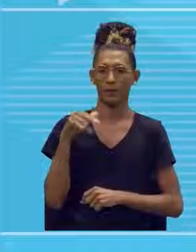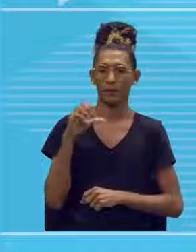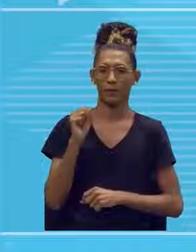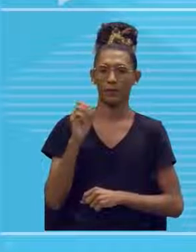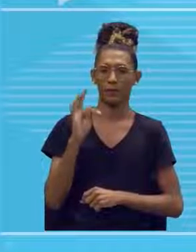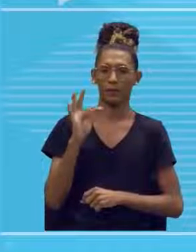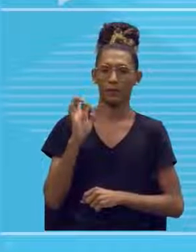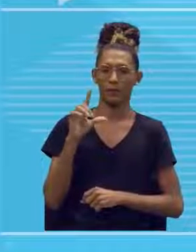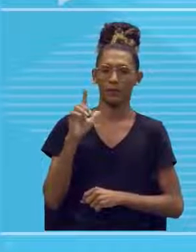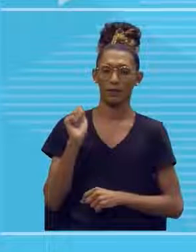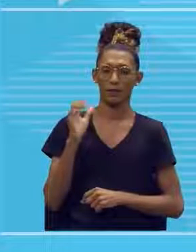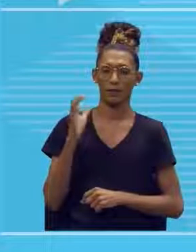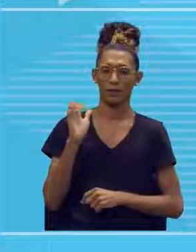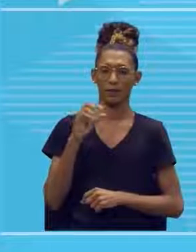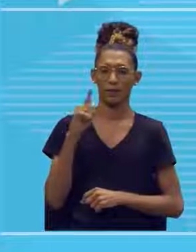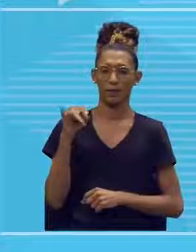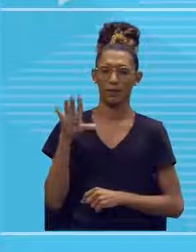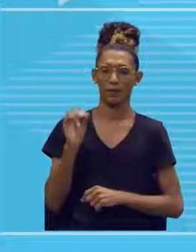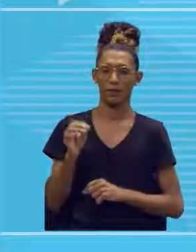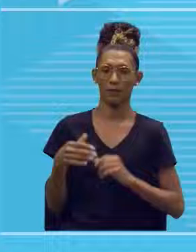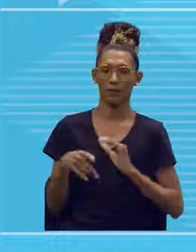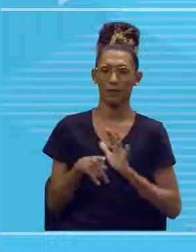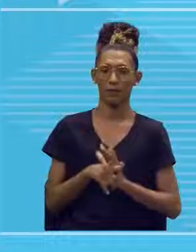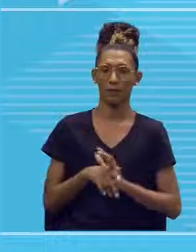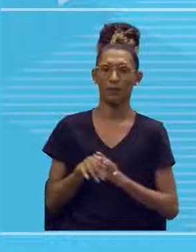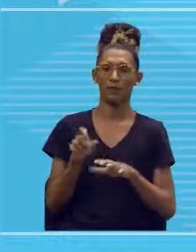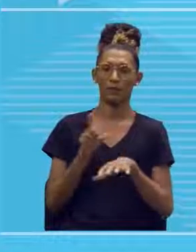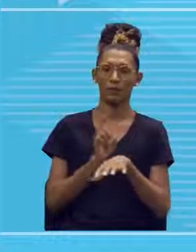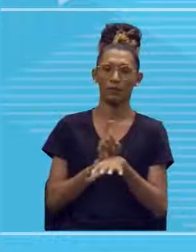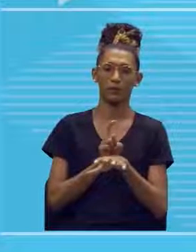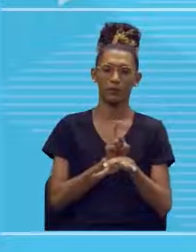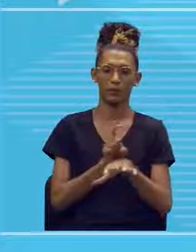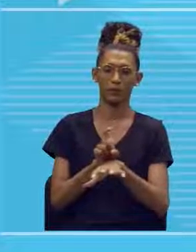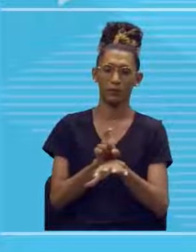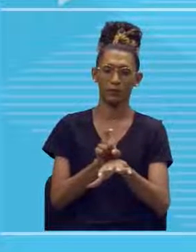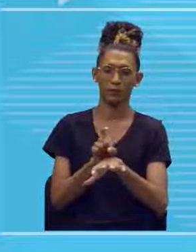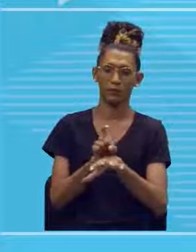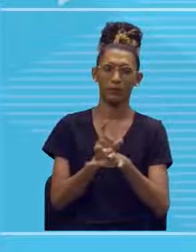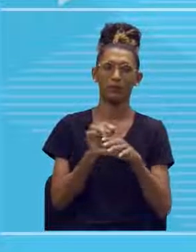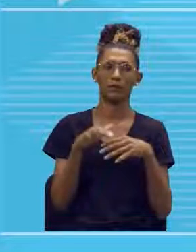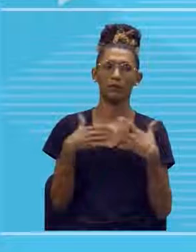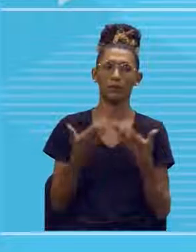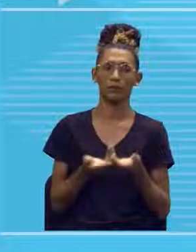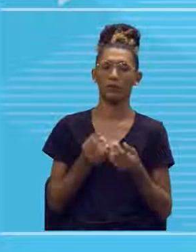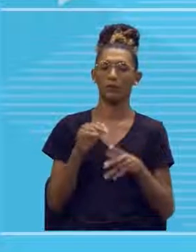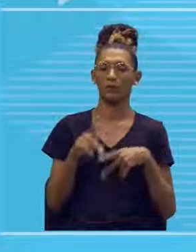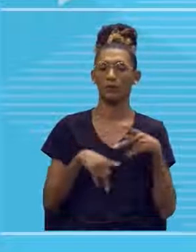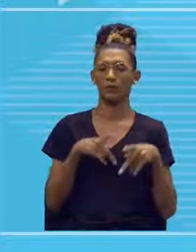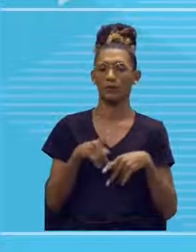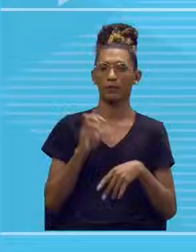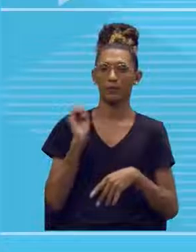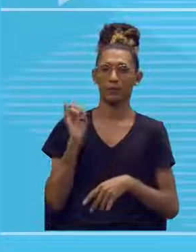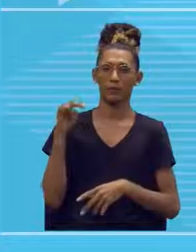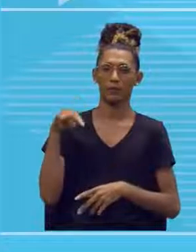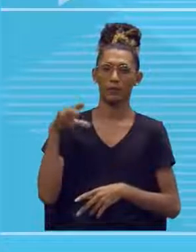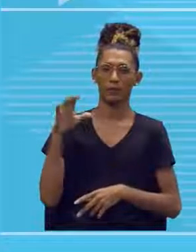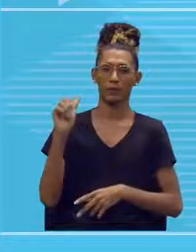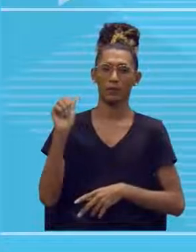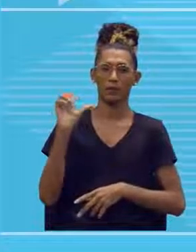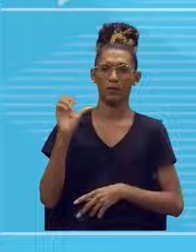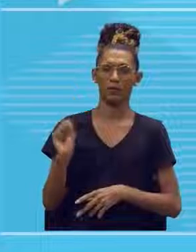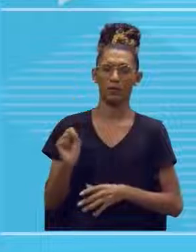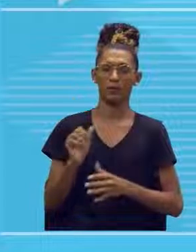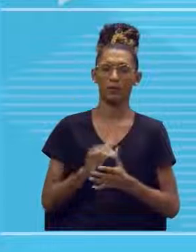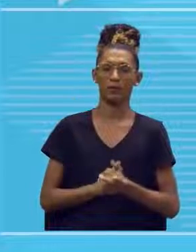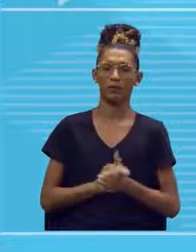deixa eu pegar o a constelação de escorpião e para o povo Inca é esse grupamento